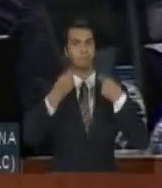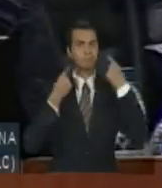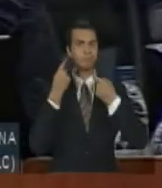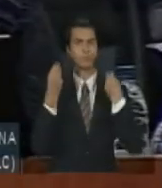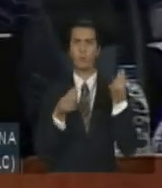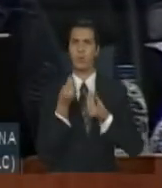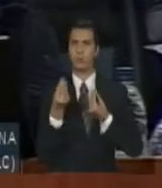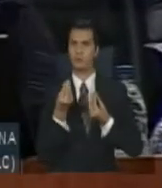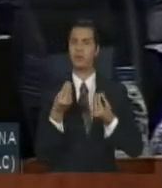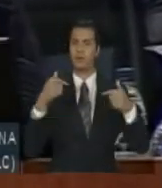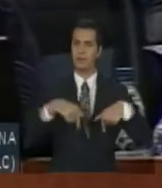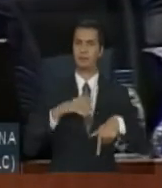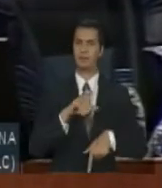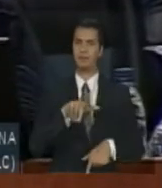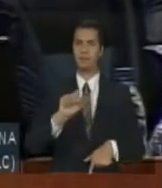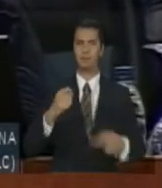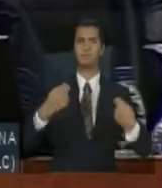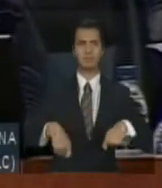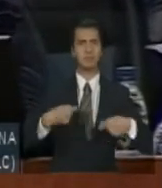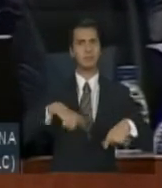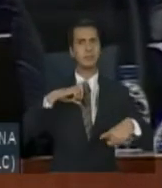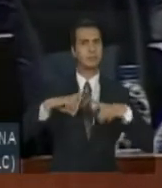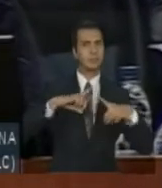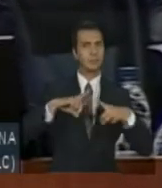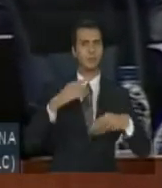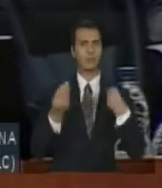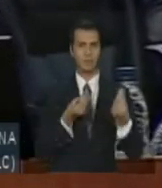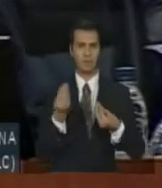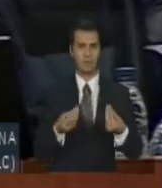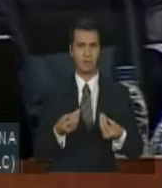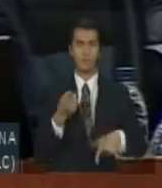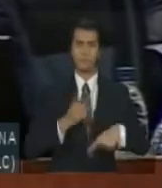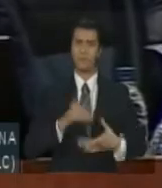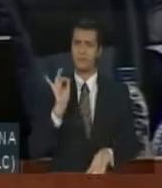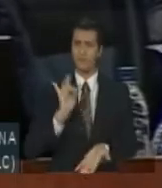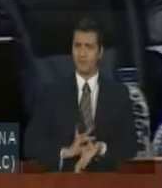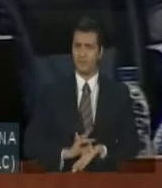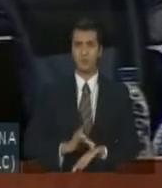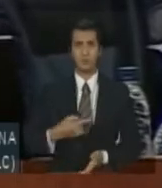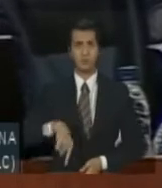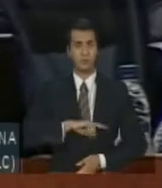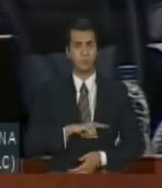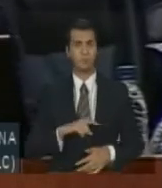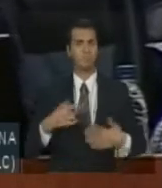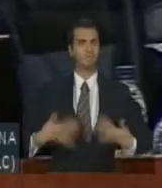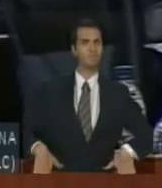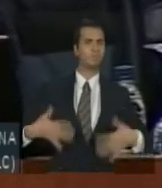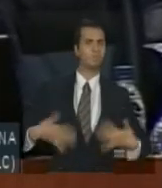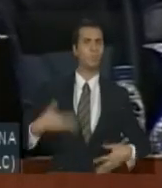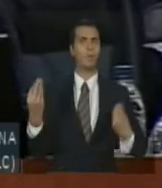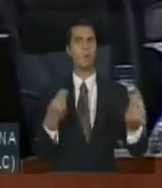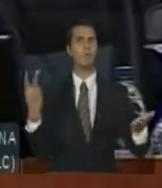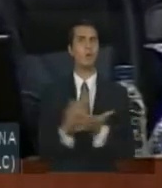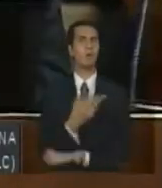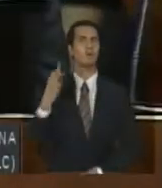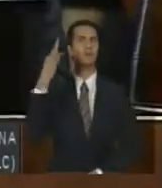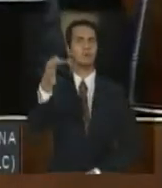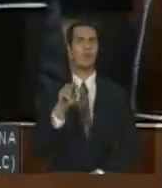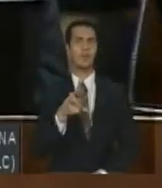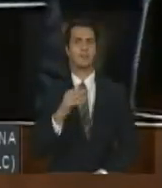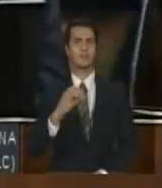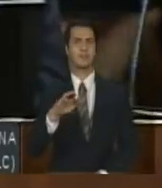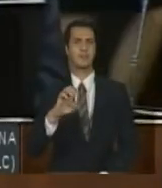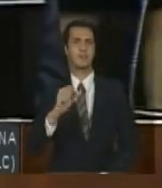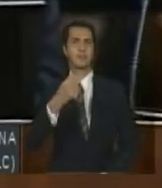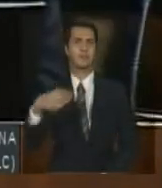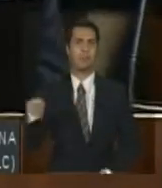CELAC. São reais os temores de uma recessão de natureza global.